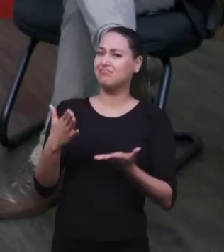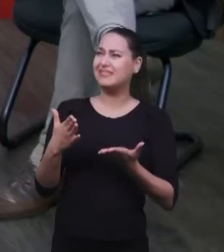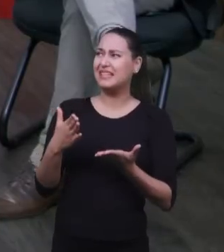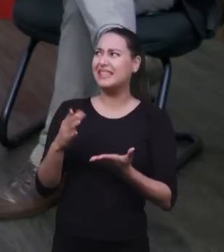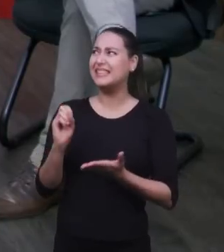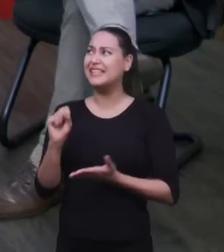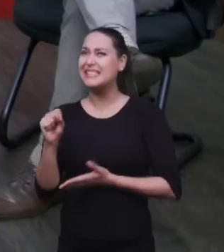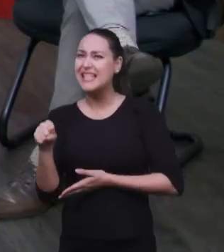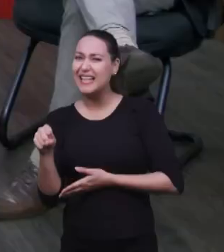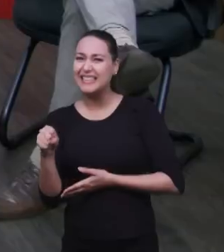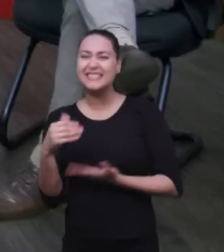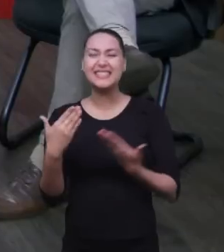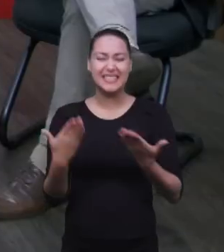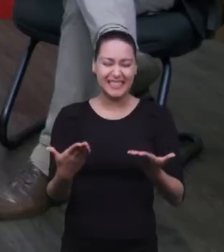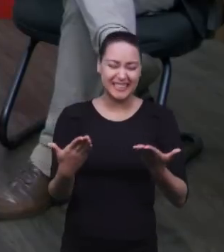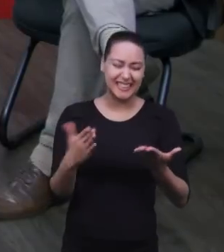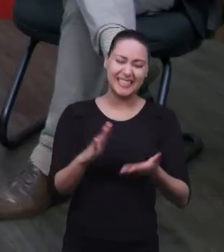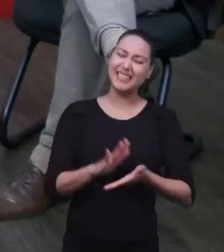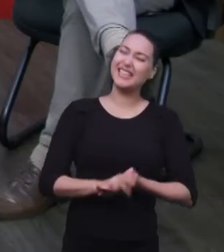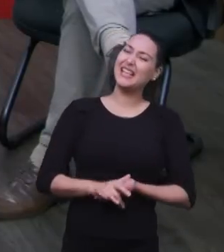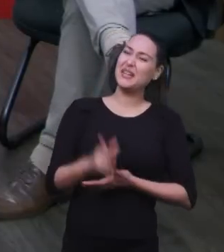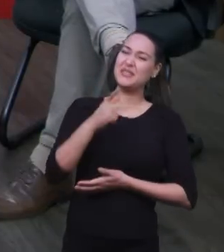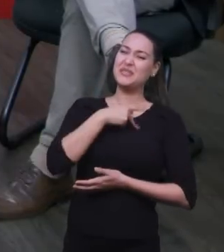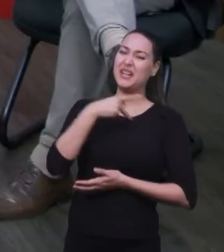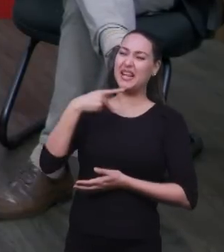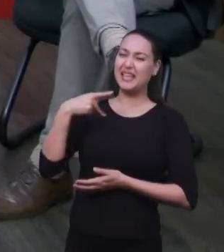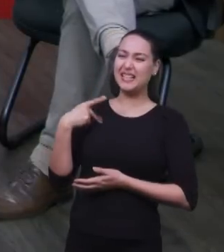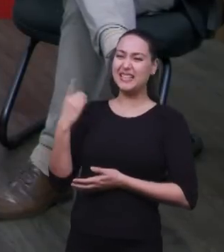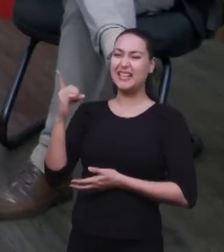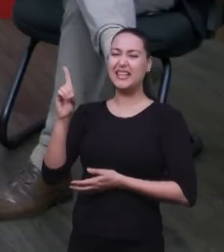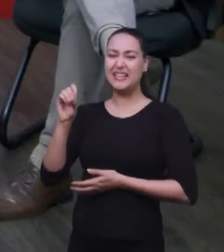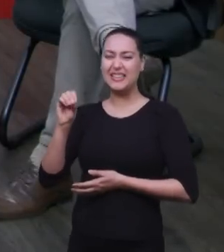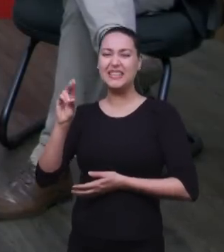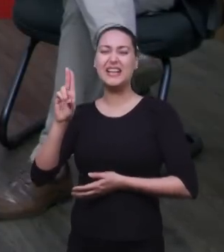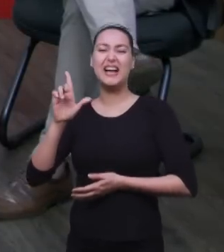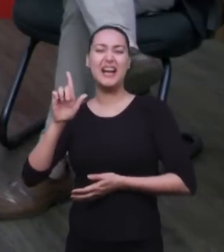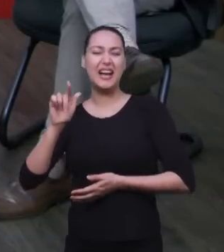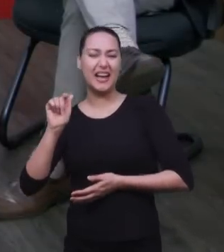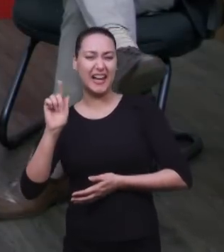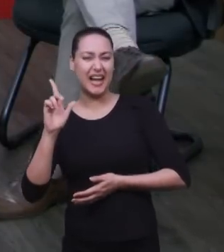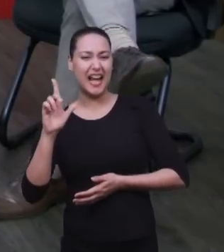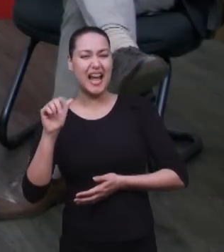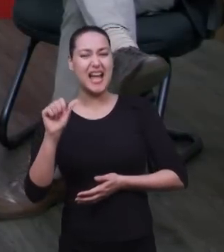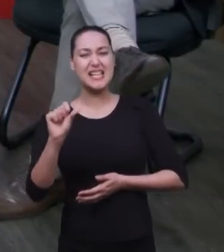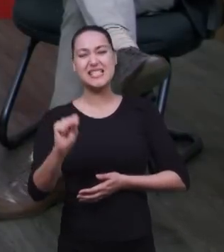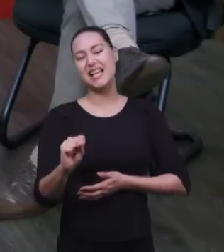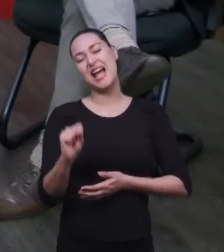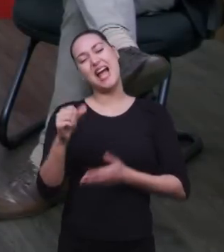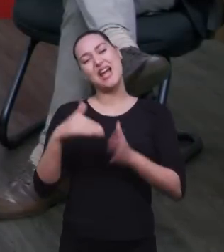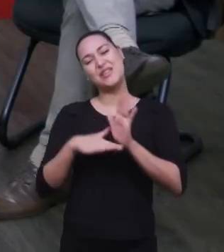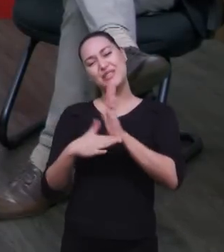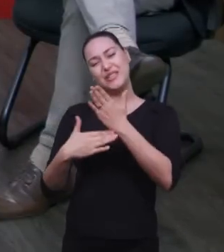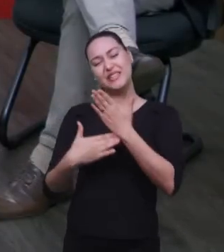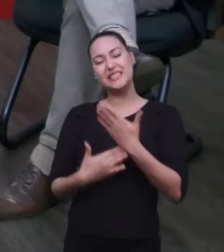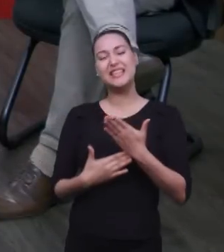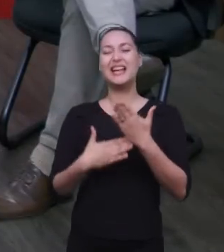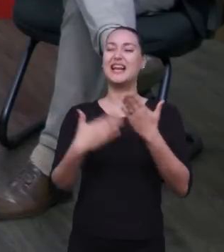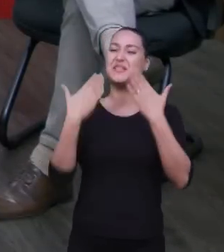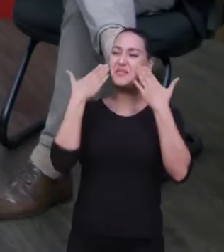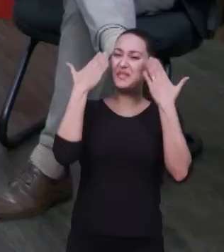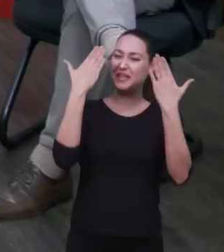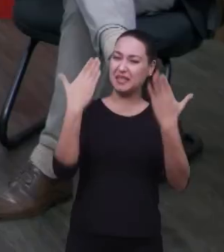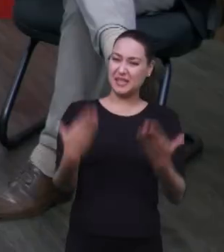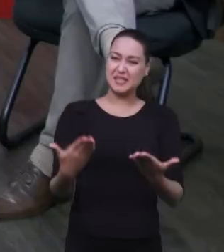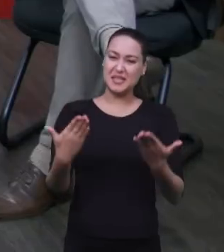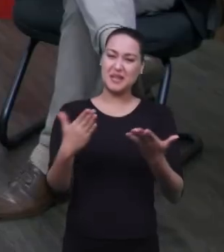a pronúncia do seu nome. Por favor, né? Pastor Douglas está conosco também aqui, vai nos ajudar na apresentação do programa. O